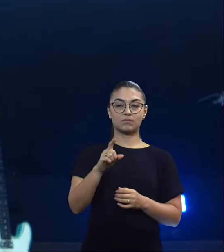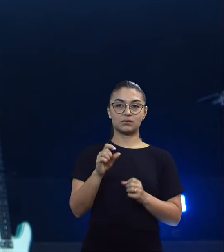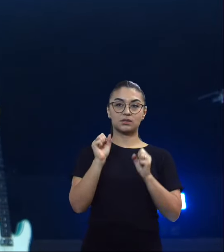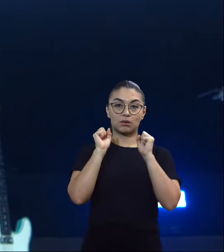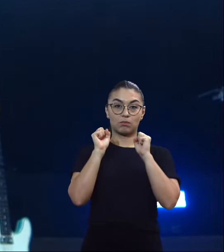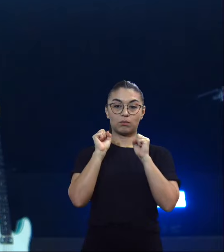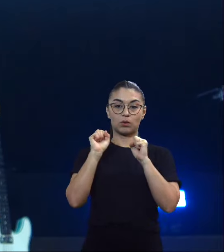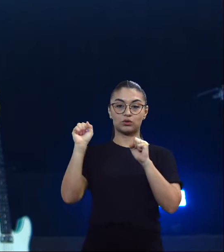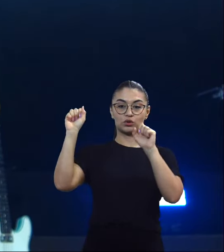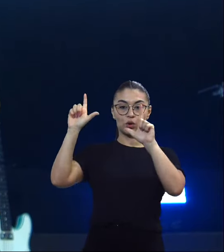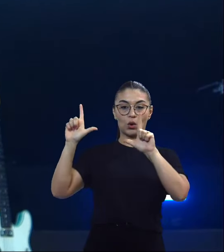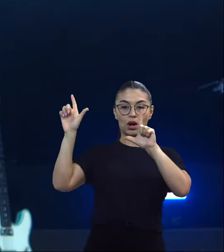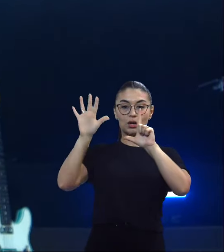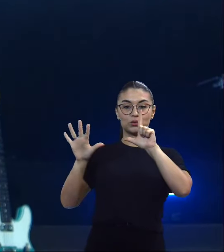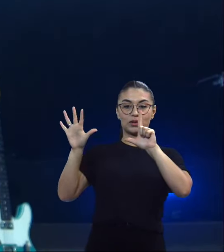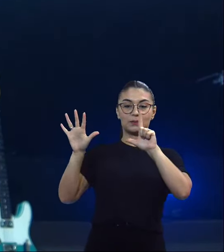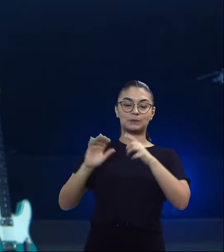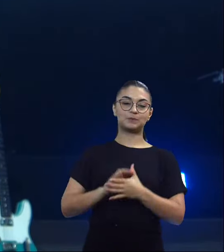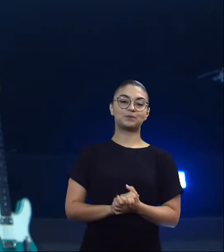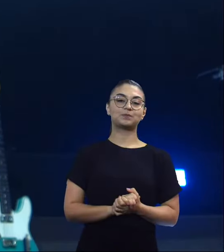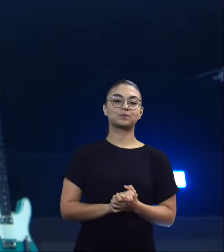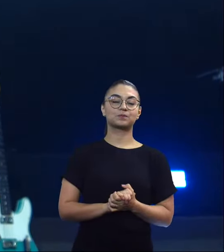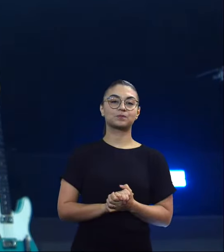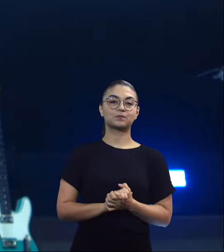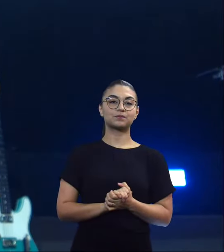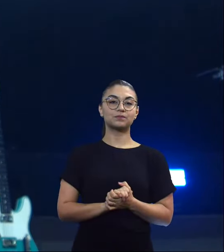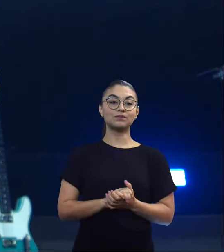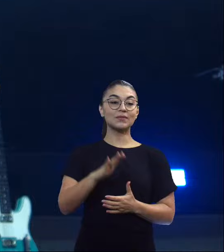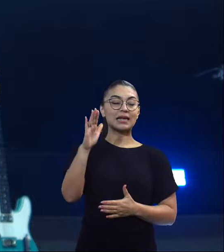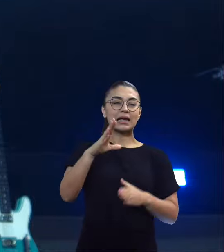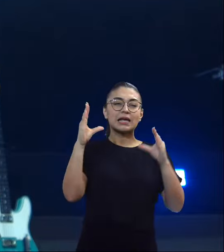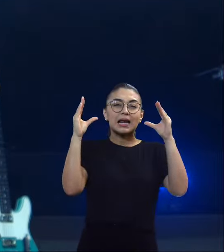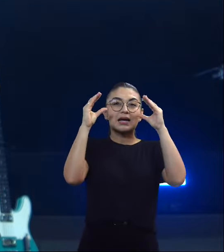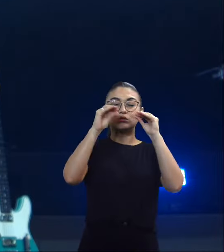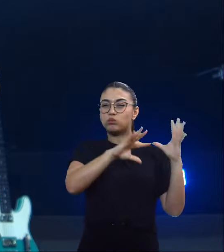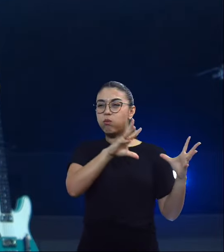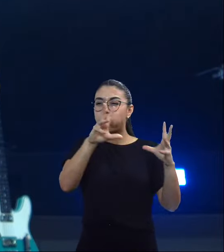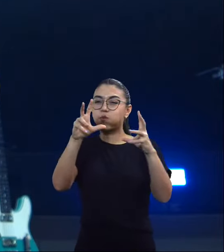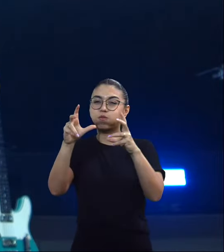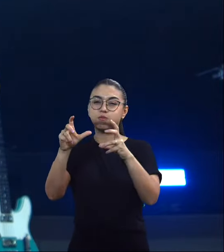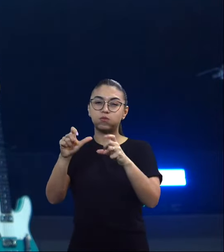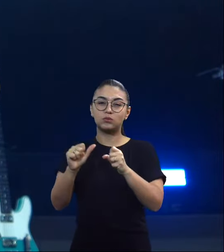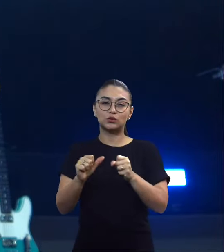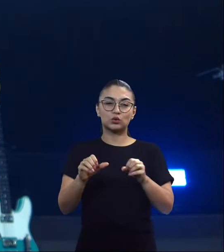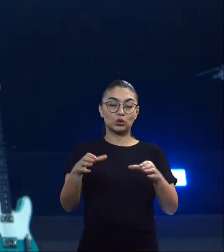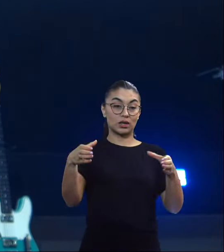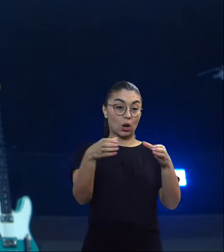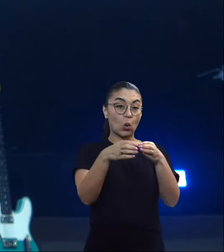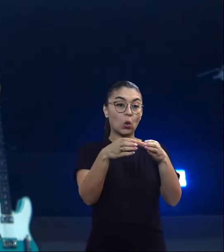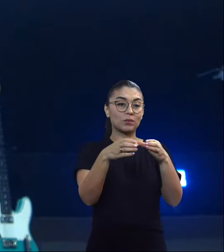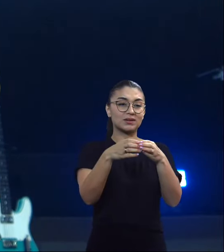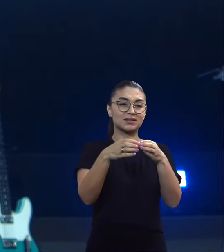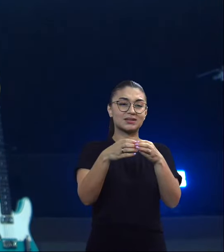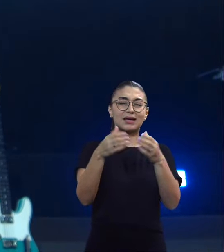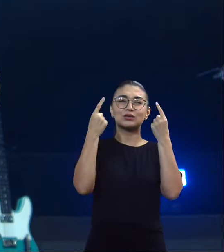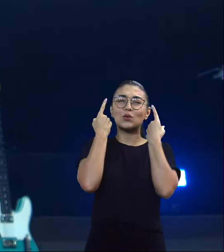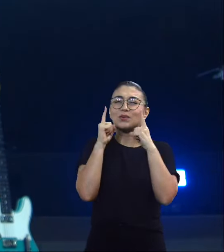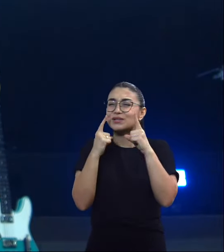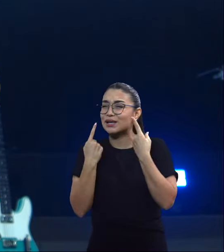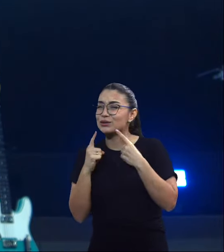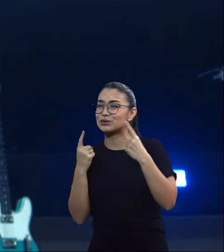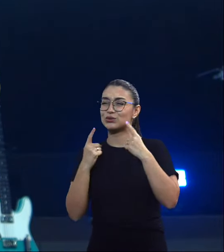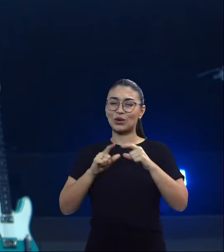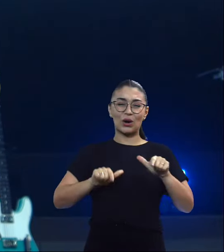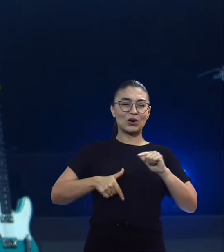também no telão. Diz assim a palavra: naquela noite, toda a comunidade começou a chorar em alta voz. Todos os